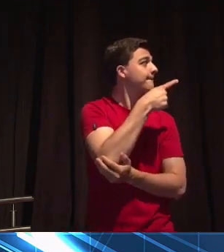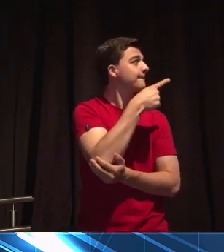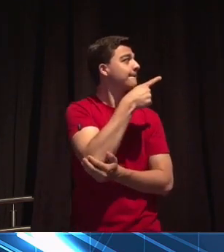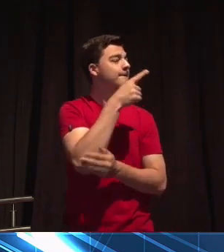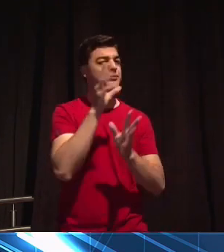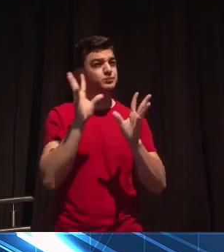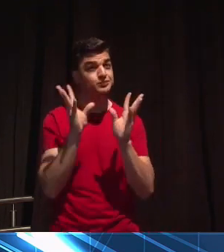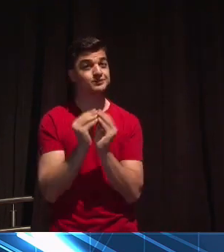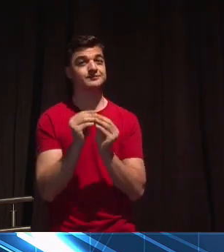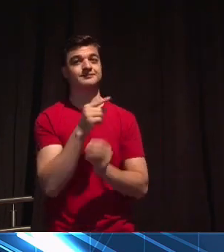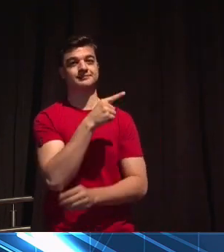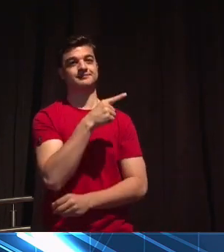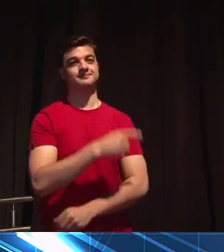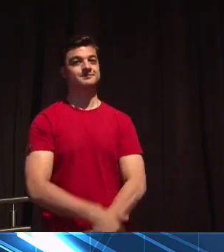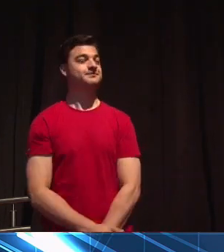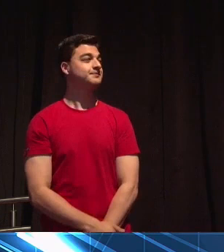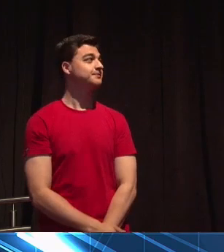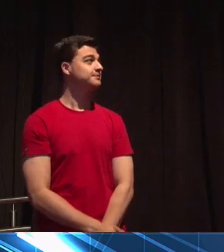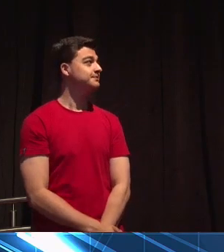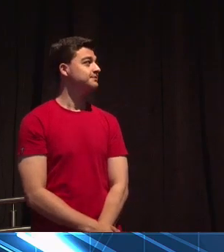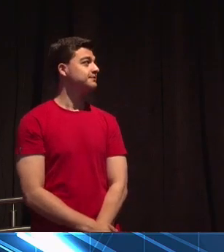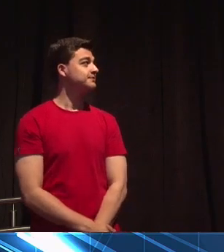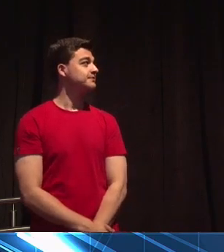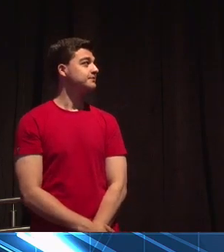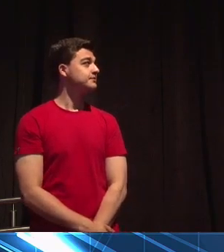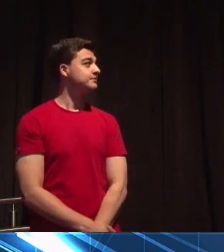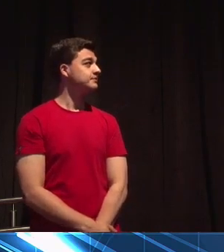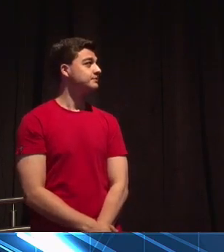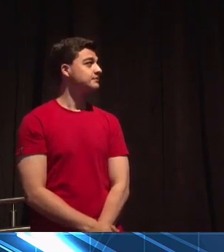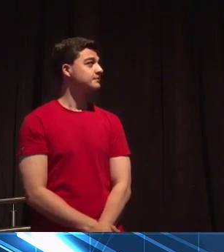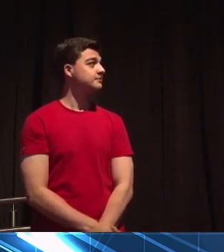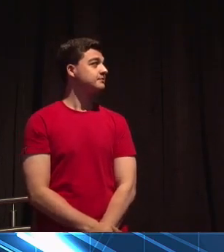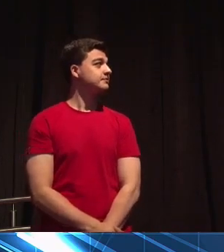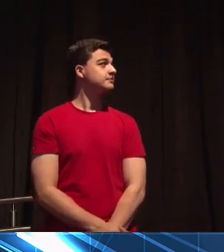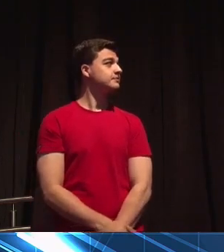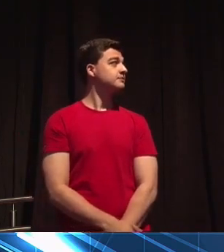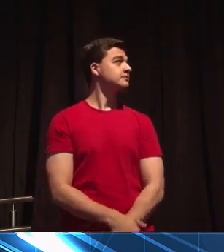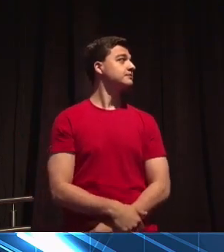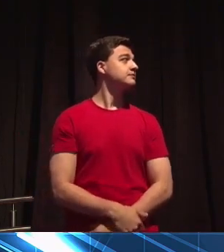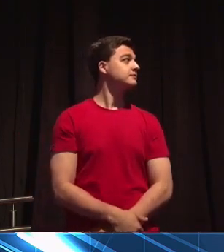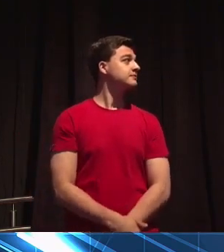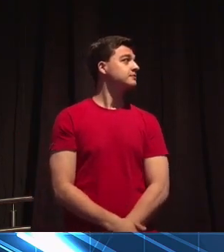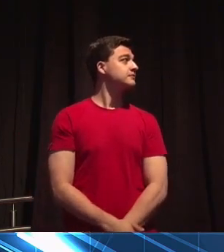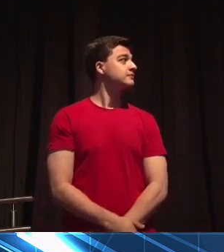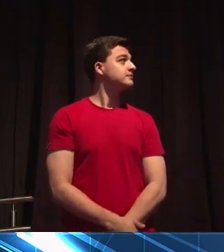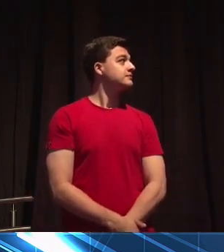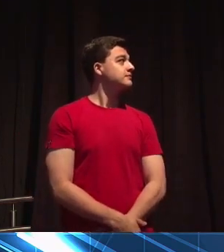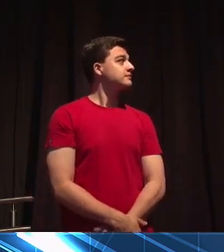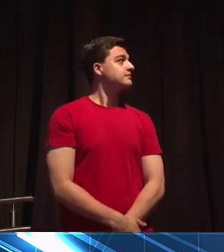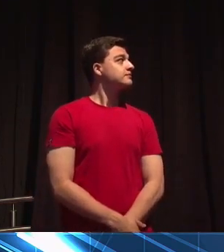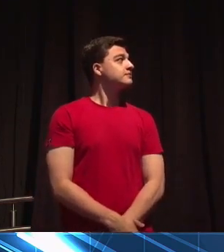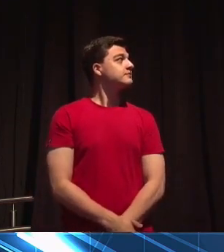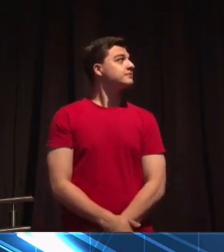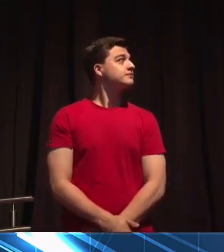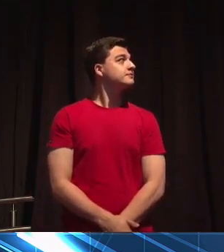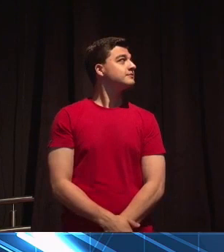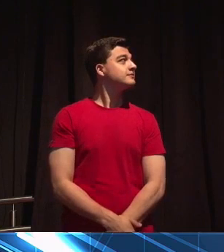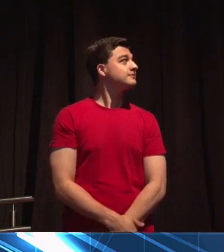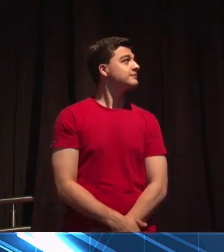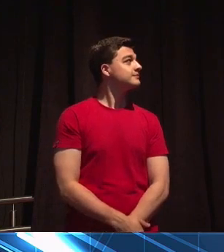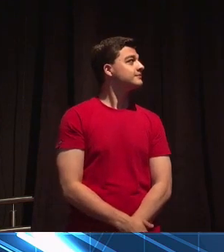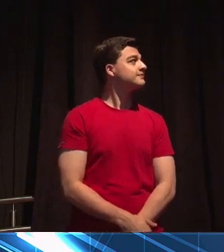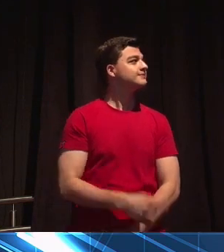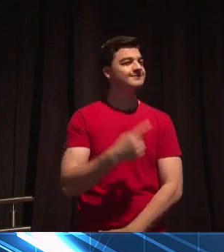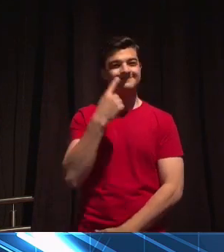e um método bem estático e ele tem 246 linhas de código Pessoal vocês têm amor ou